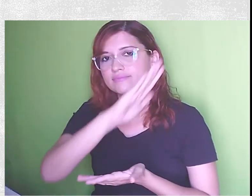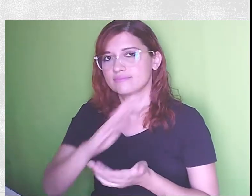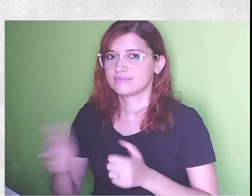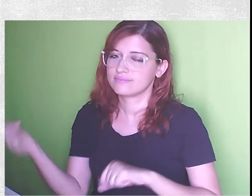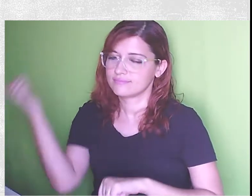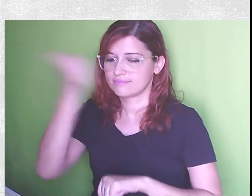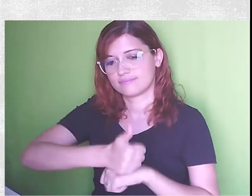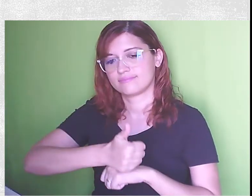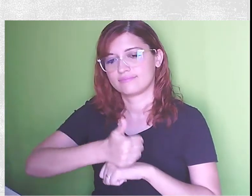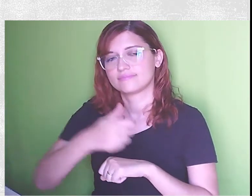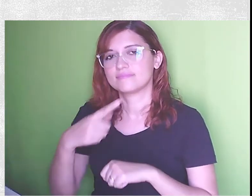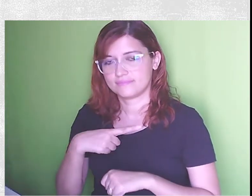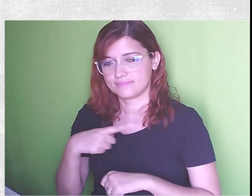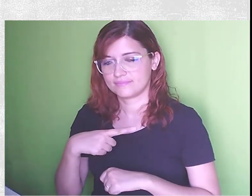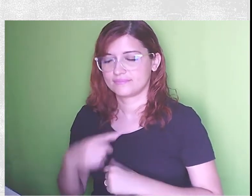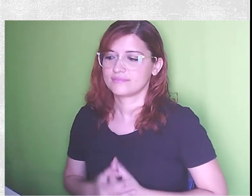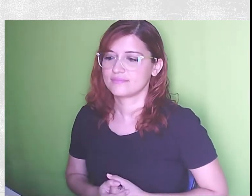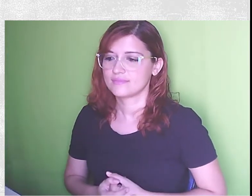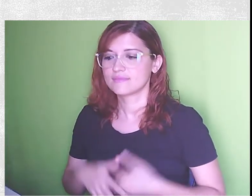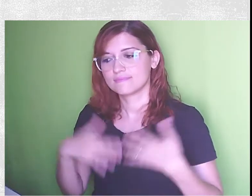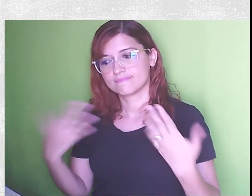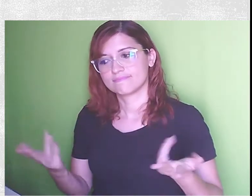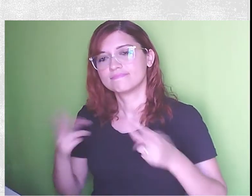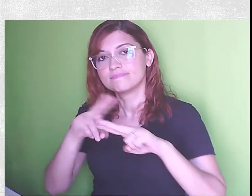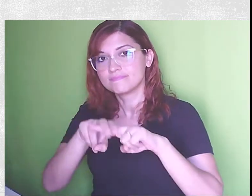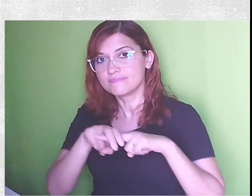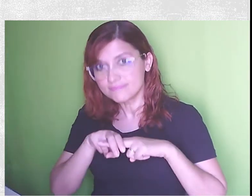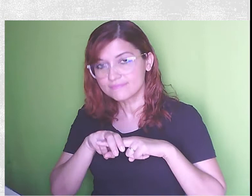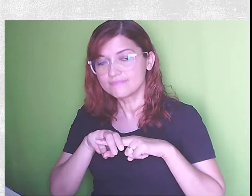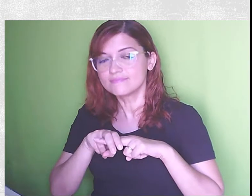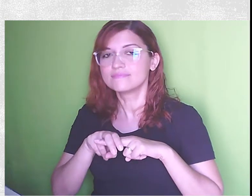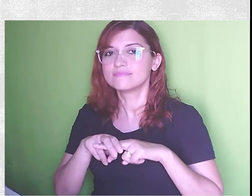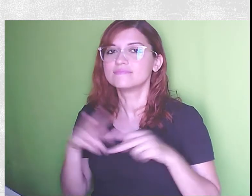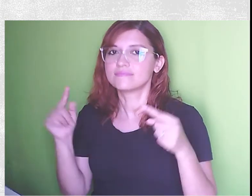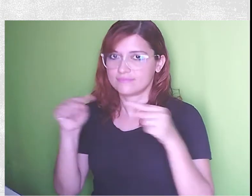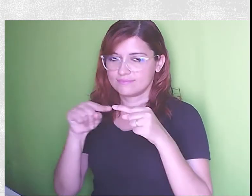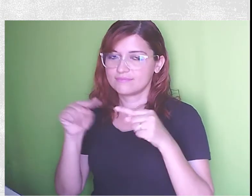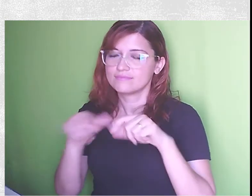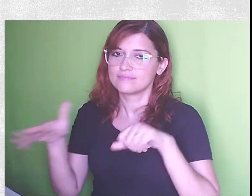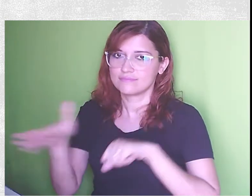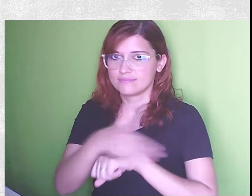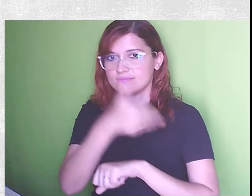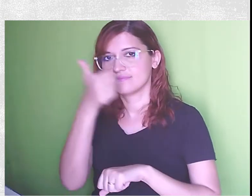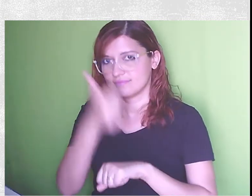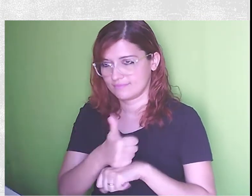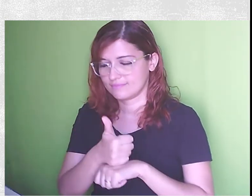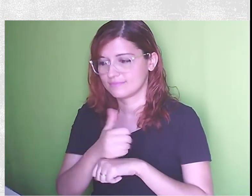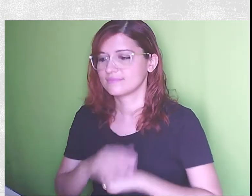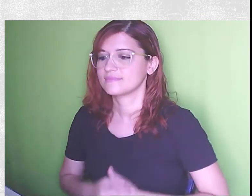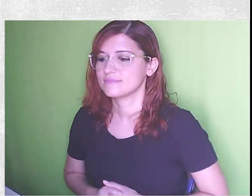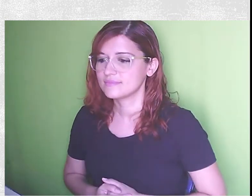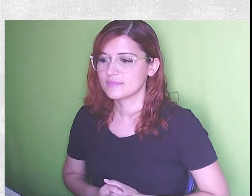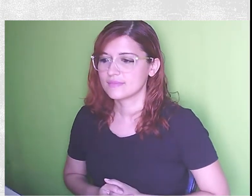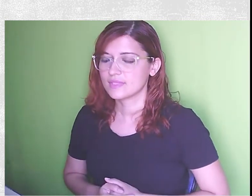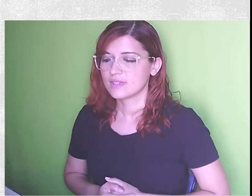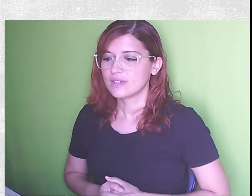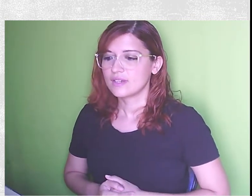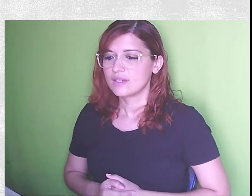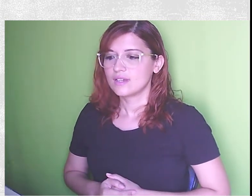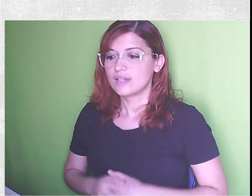e que foi tirado e instaurada a república. Por isso podemos dizer que foi um golpe.